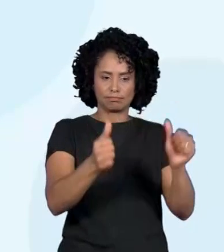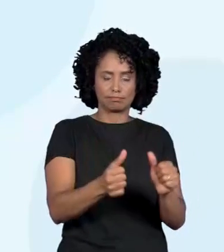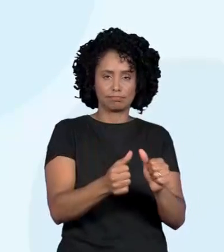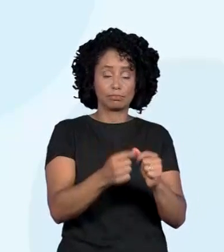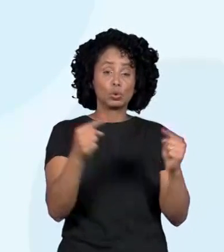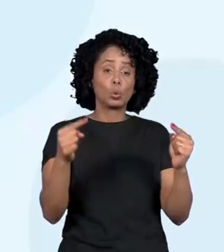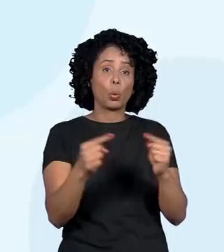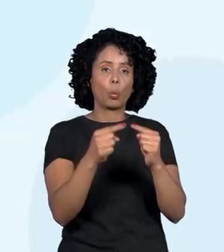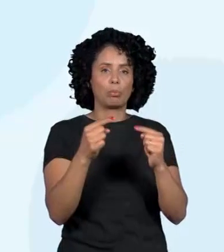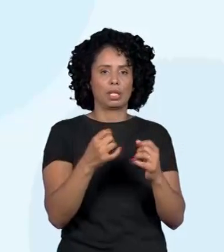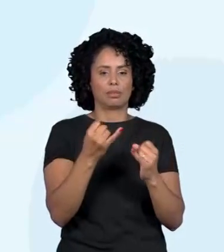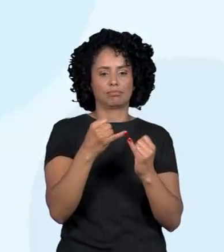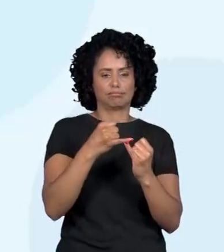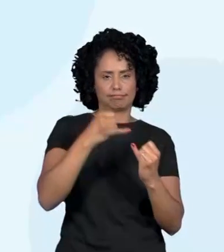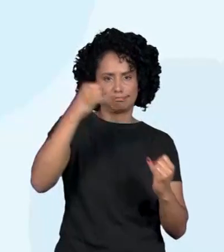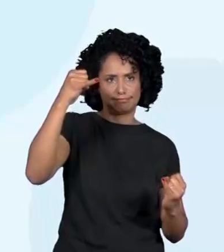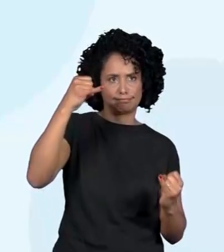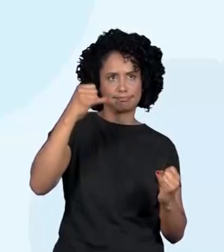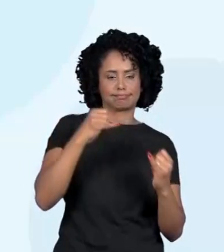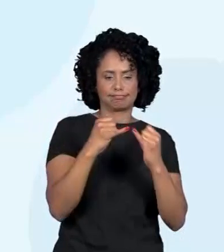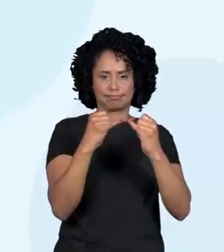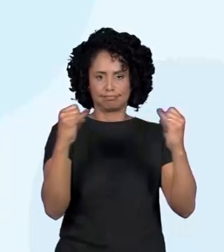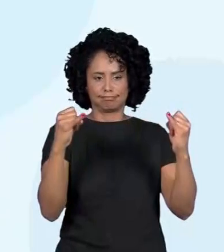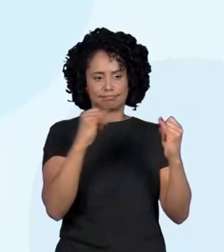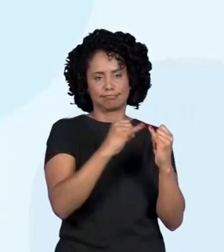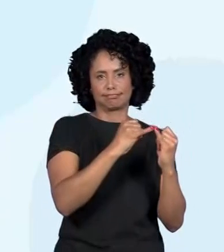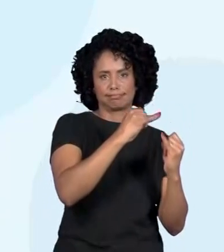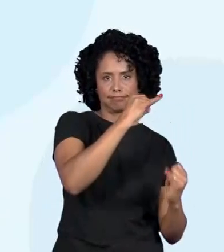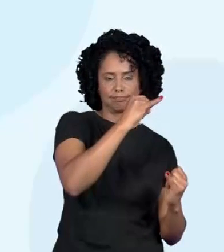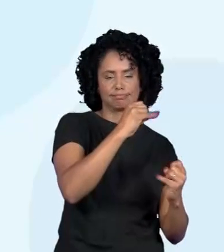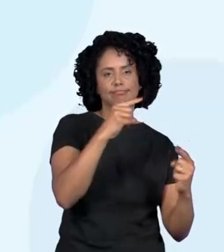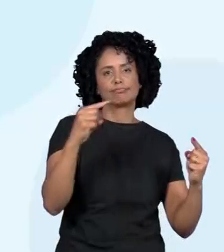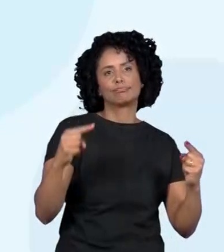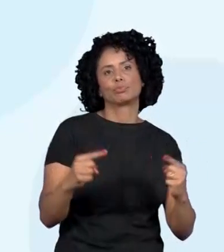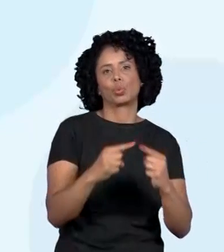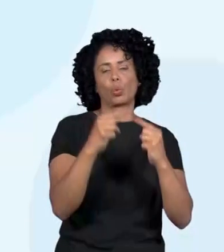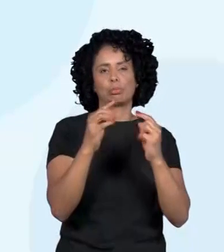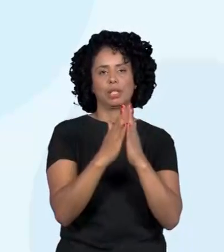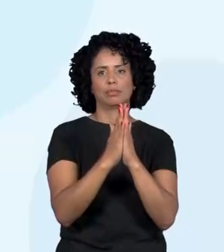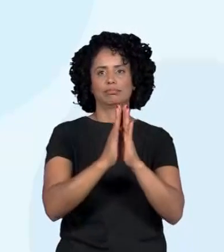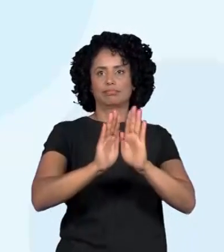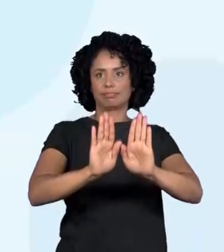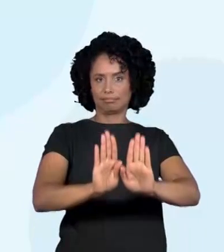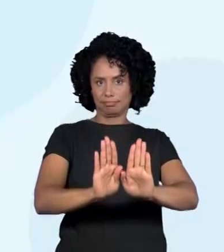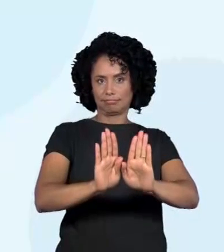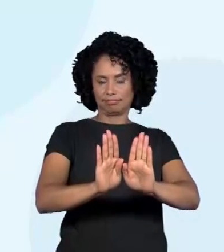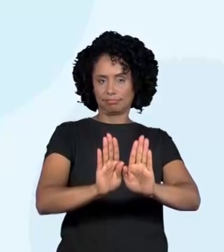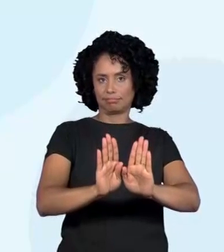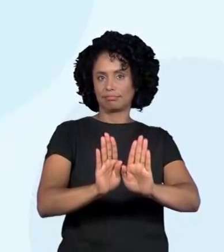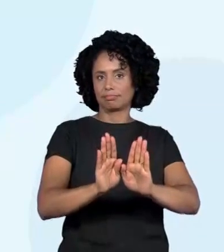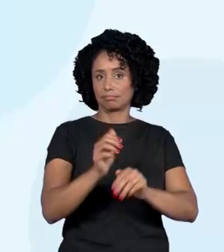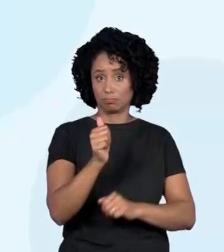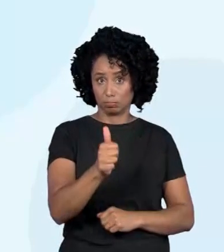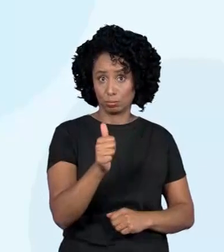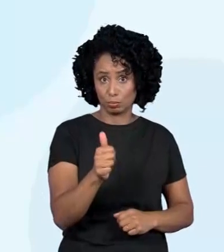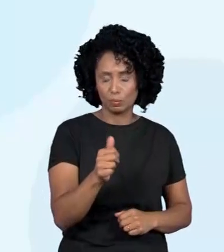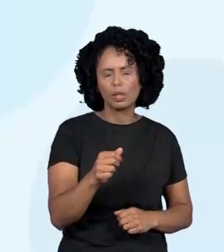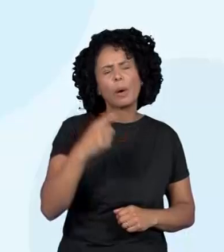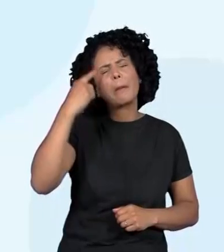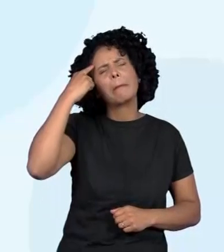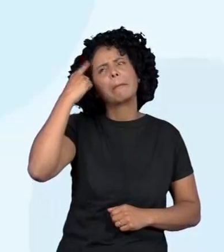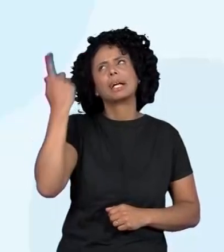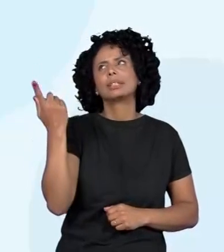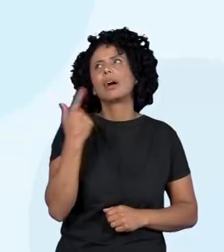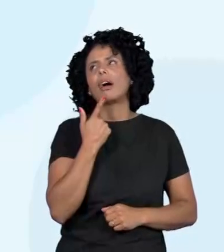eixo de simetria. Então, você pode usar essa primeira aqui, vou pegar o preto, usando a malha quadriculada, eu